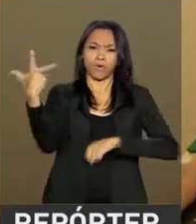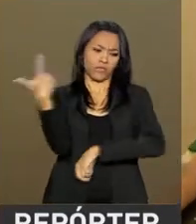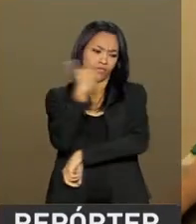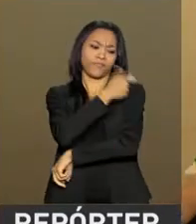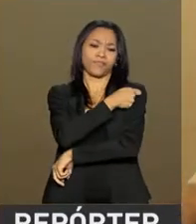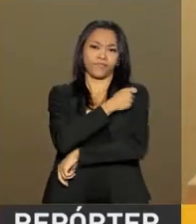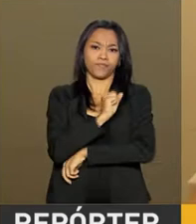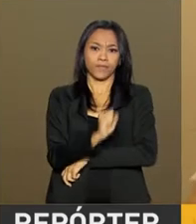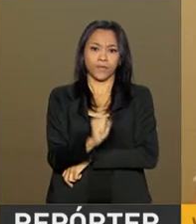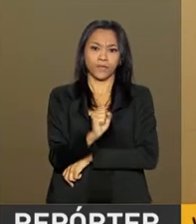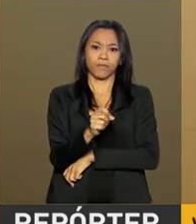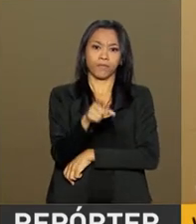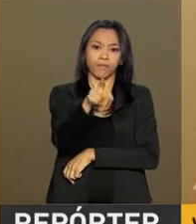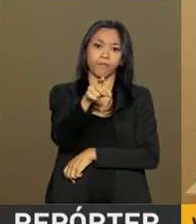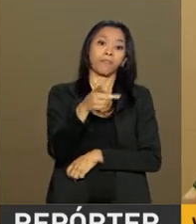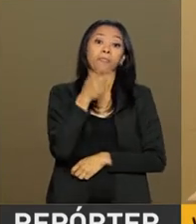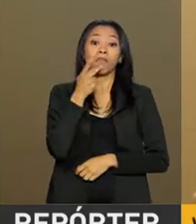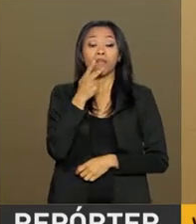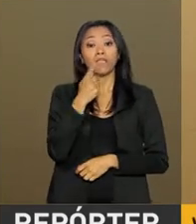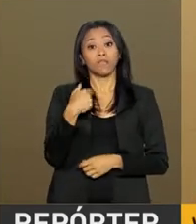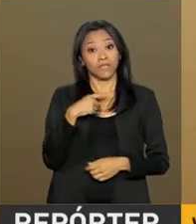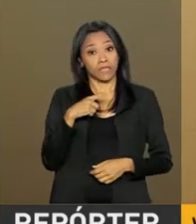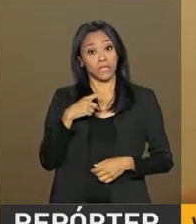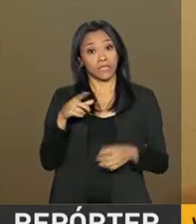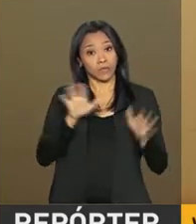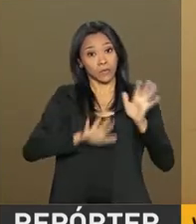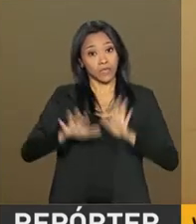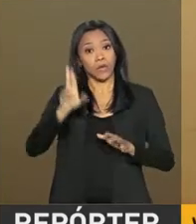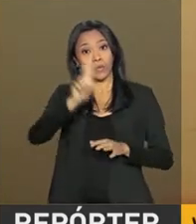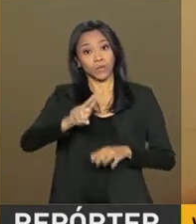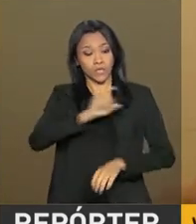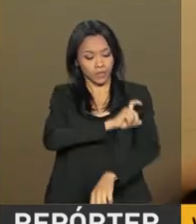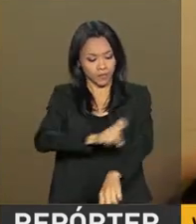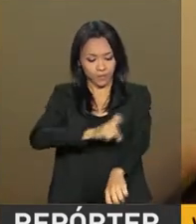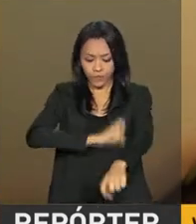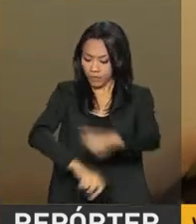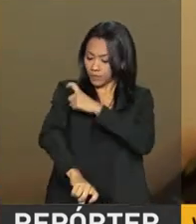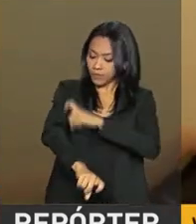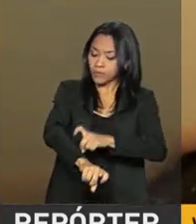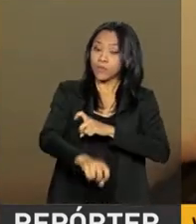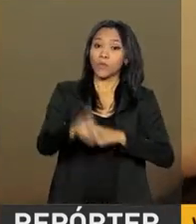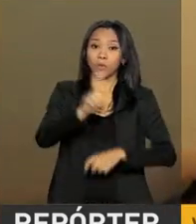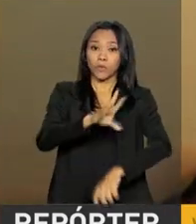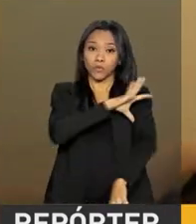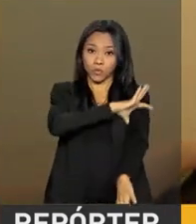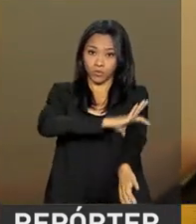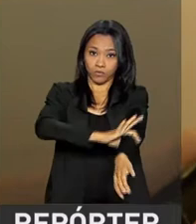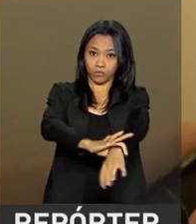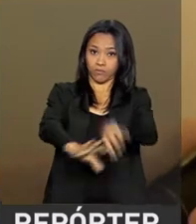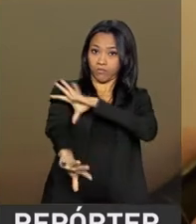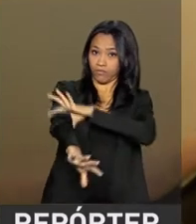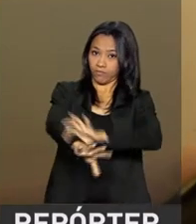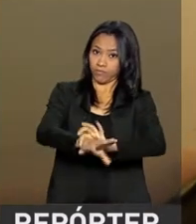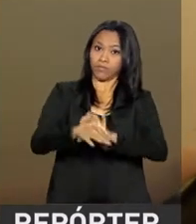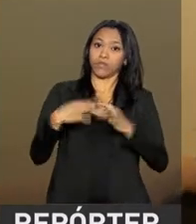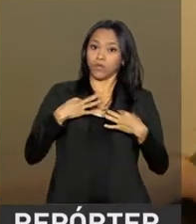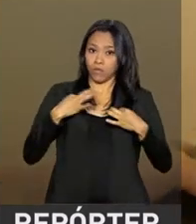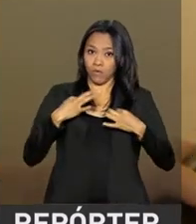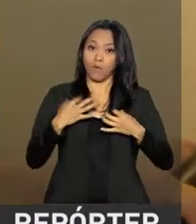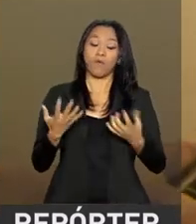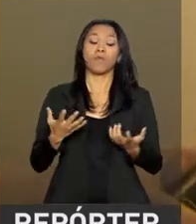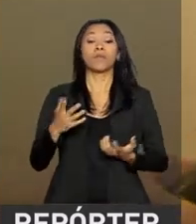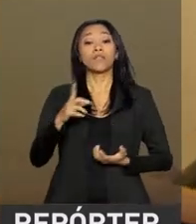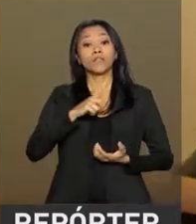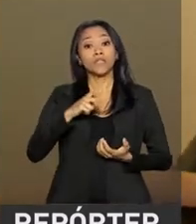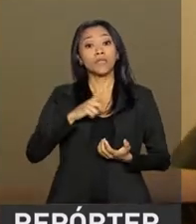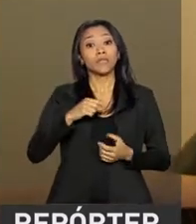tomar medidas para evitar a picada do mosquito, uso de repelentes, uso de roupa, a gente tem uma vantagem muito importante na febre amarela,